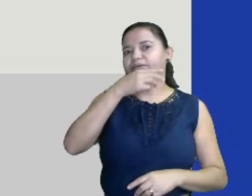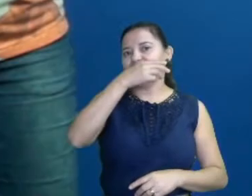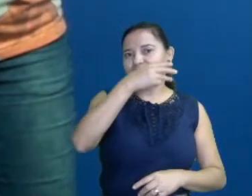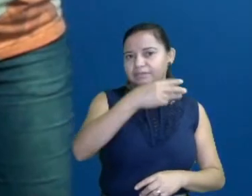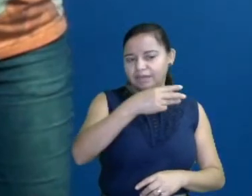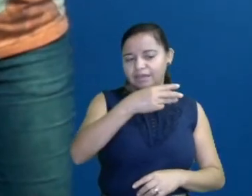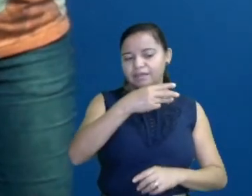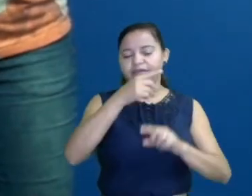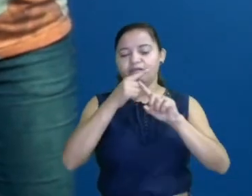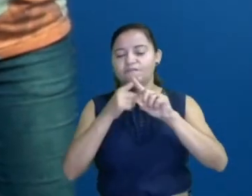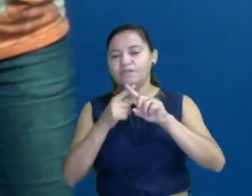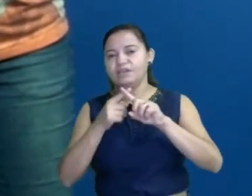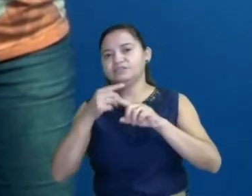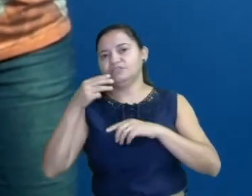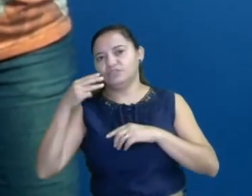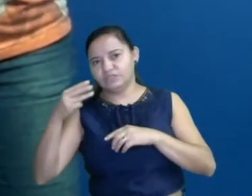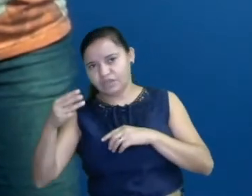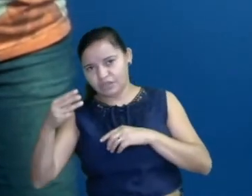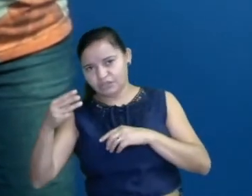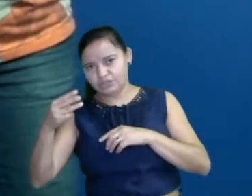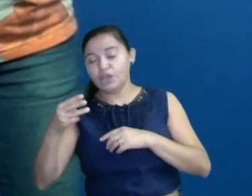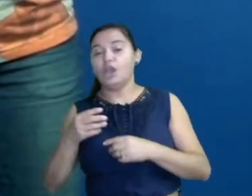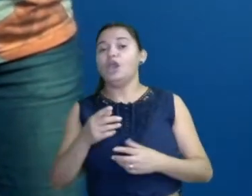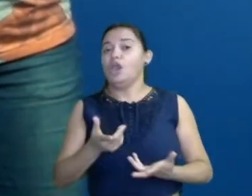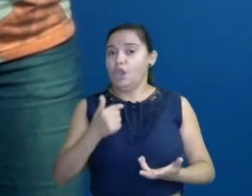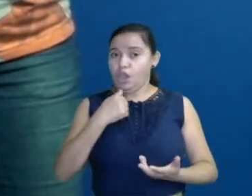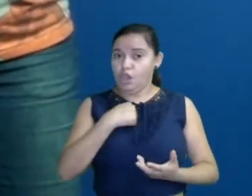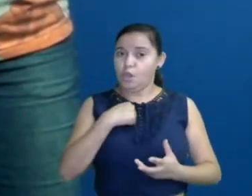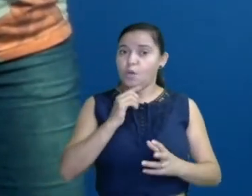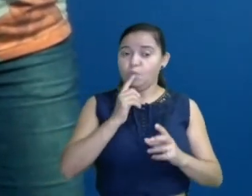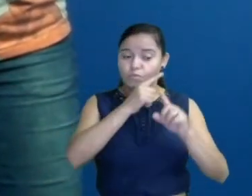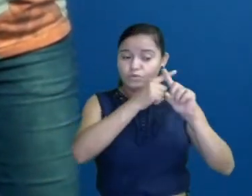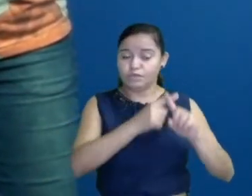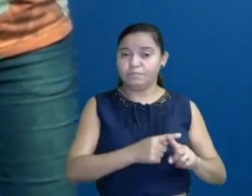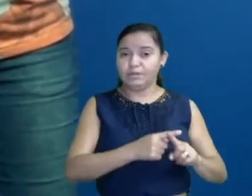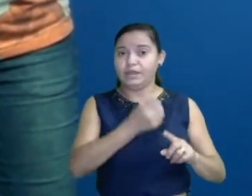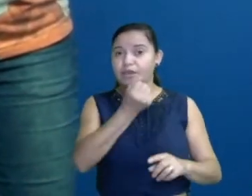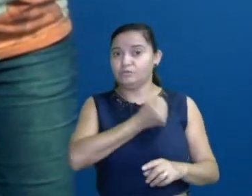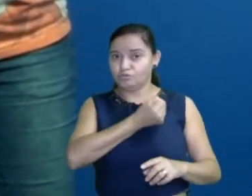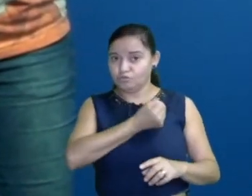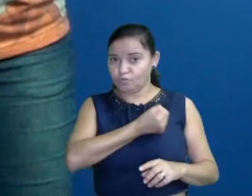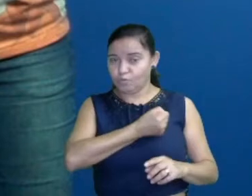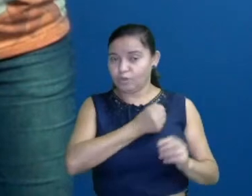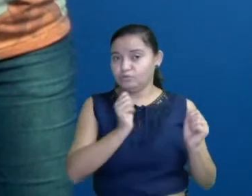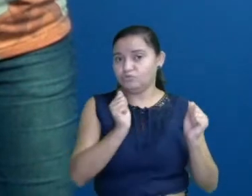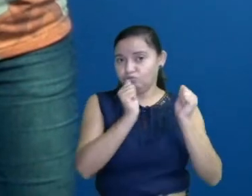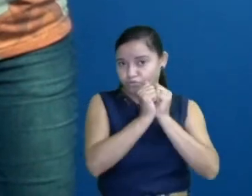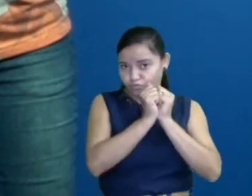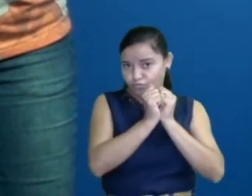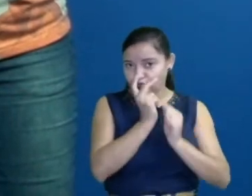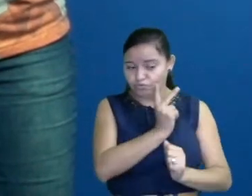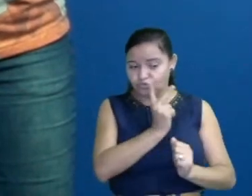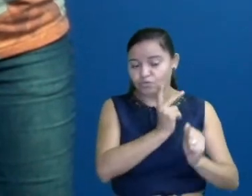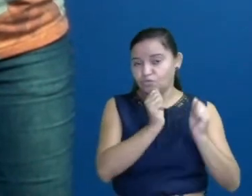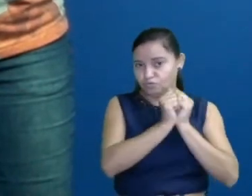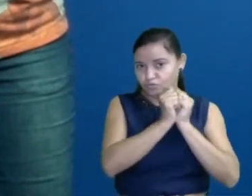vezes três Eu multipliquei os dois fatores Cada Um Com os três mas multiplicando esses dois números e depois